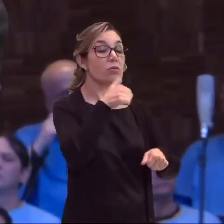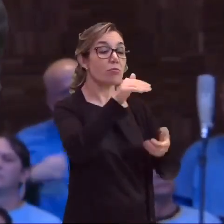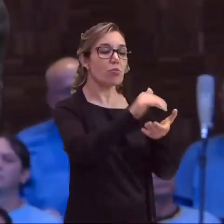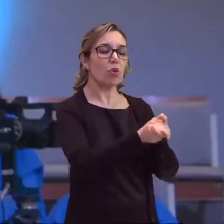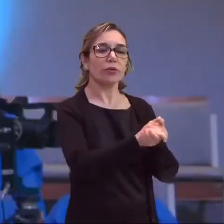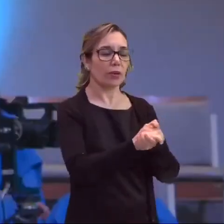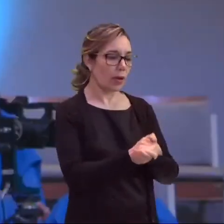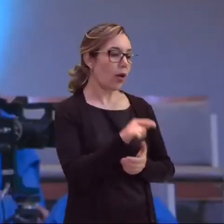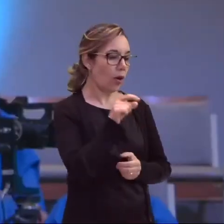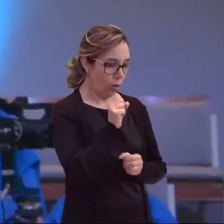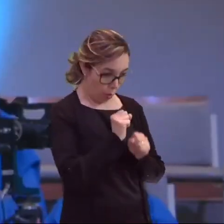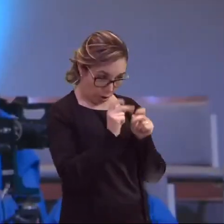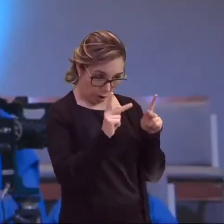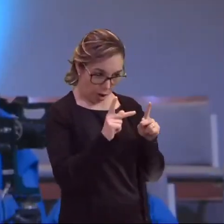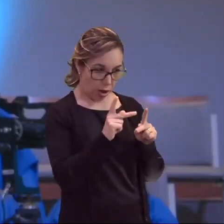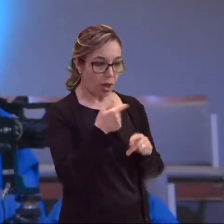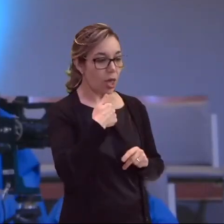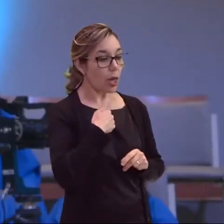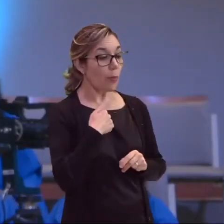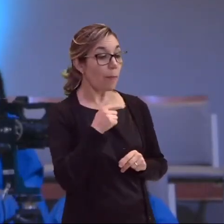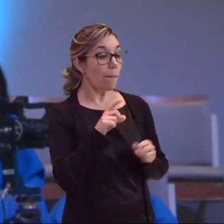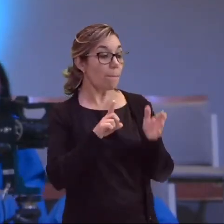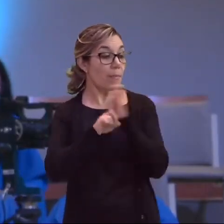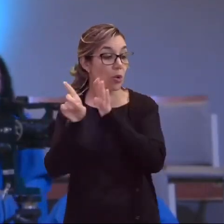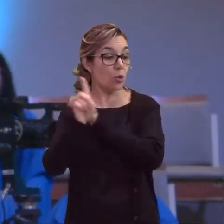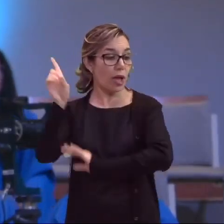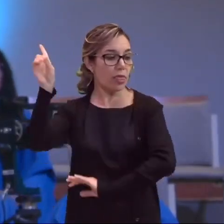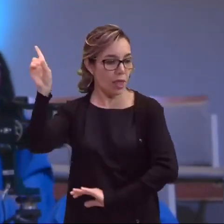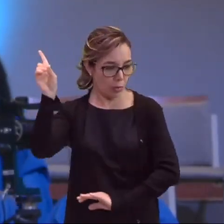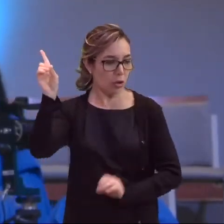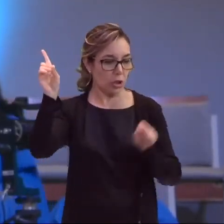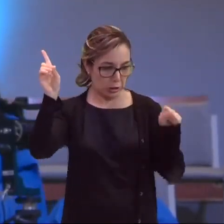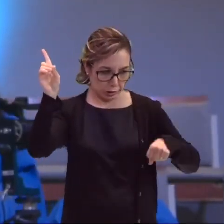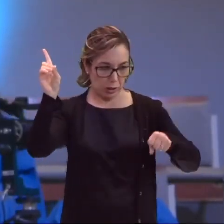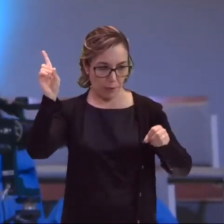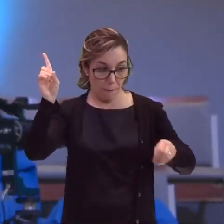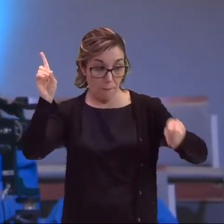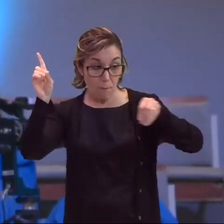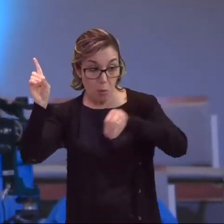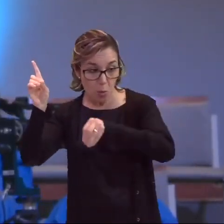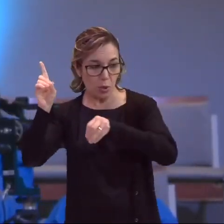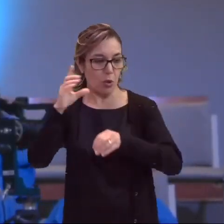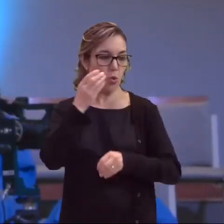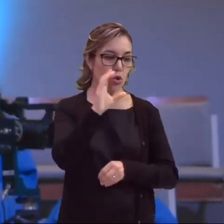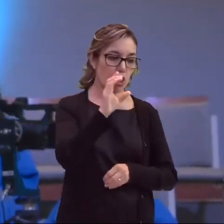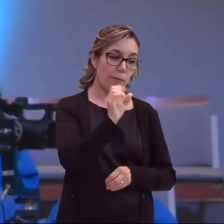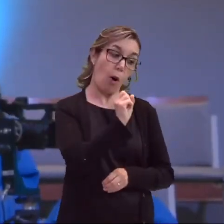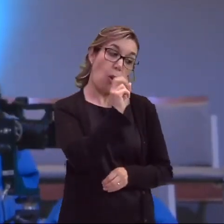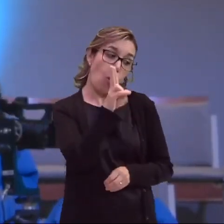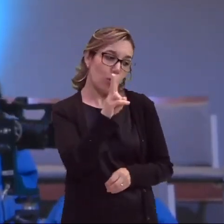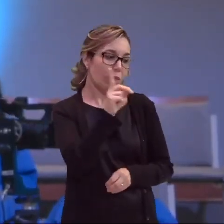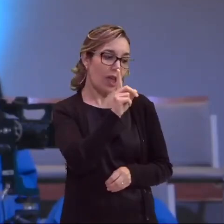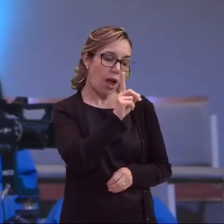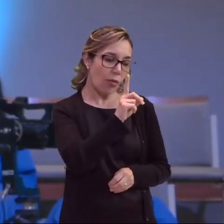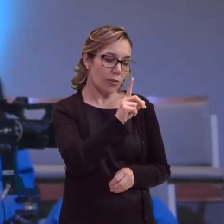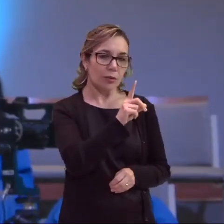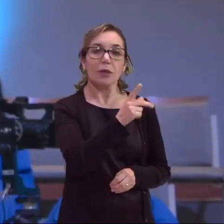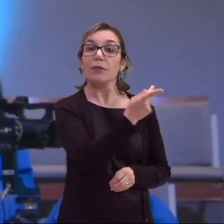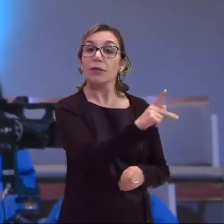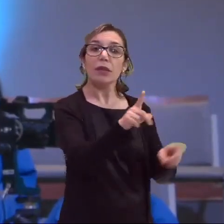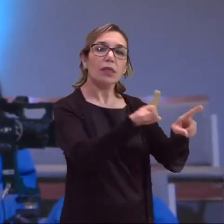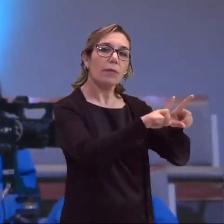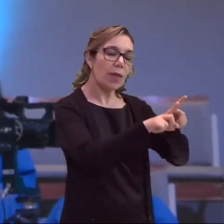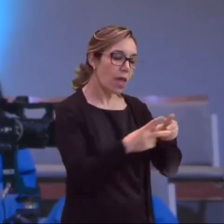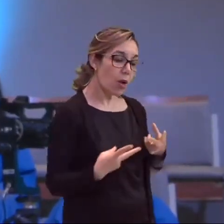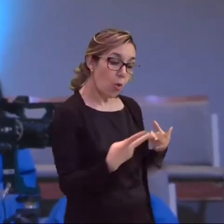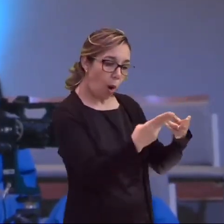eu vou buscar essa semana a resposta de Deus e nós possamos responder isso porque senão essa ansiedade vai ficar muito